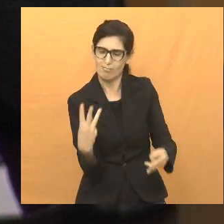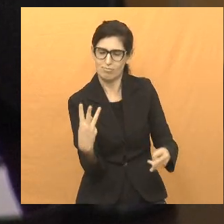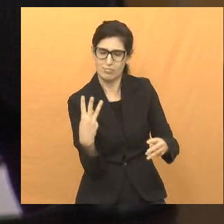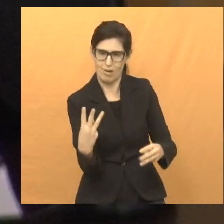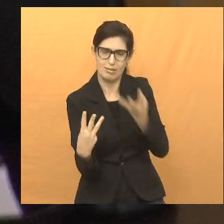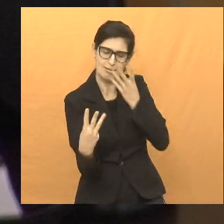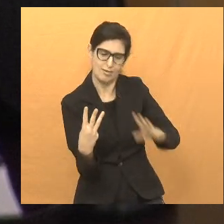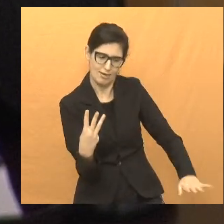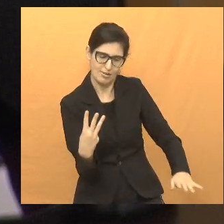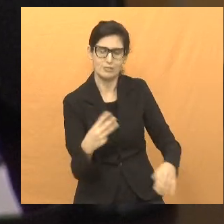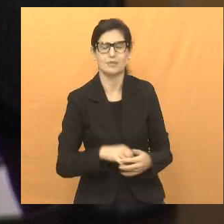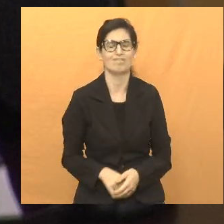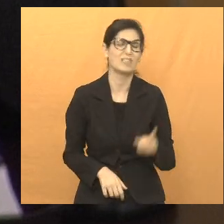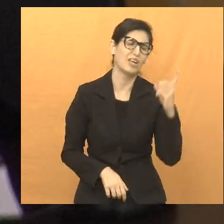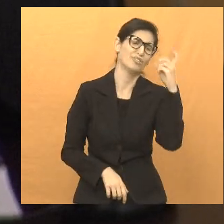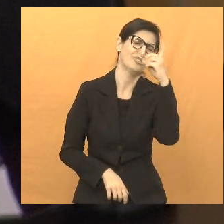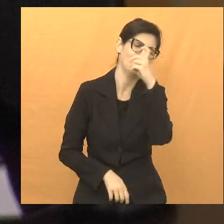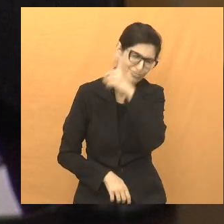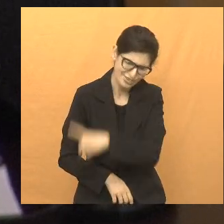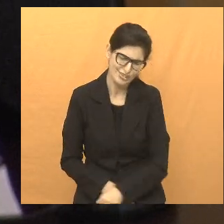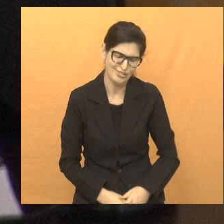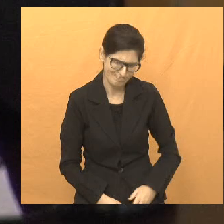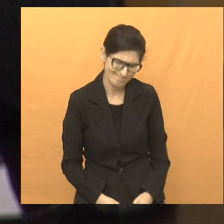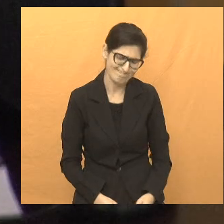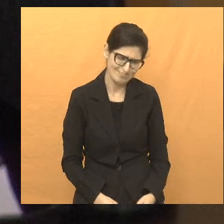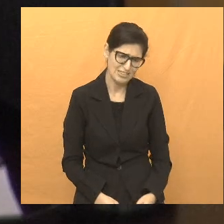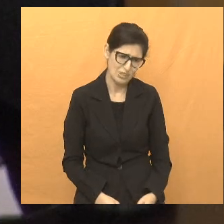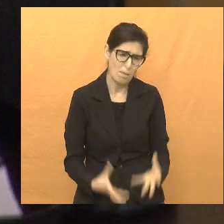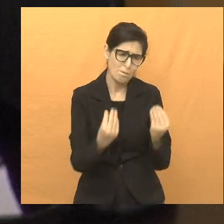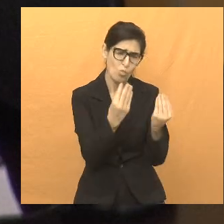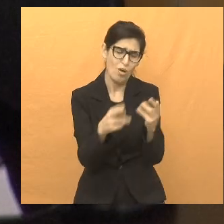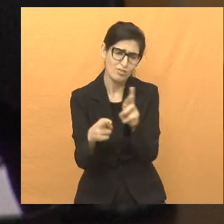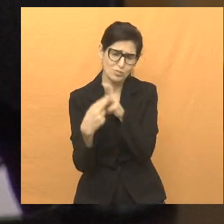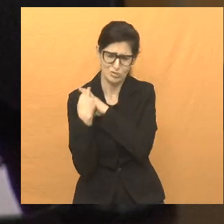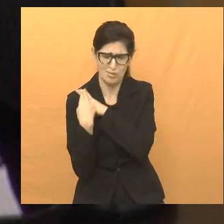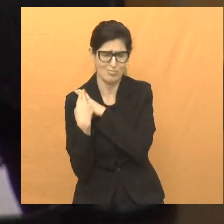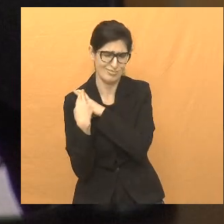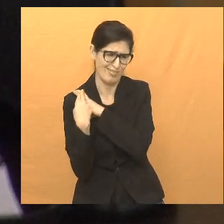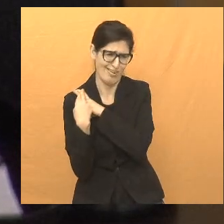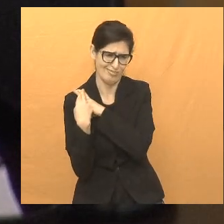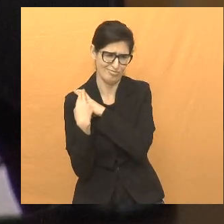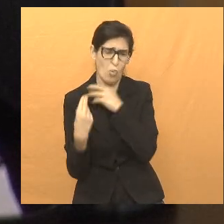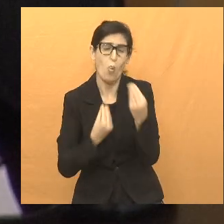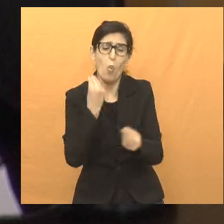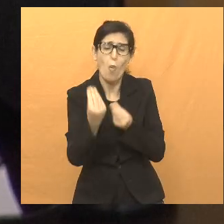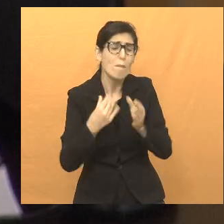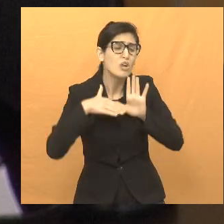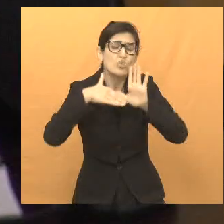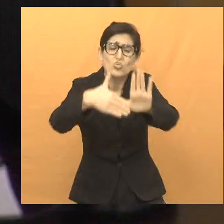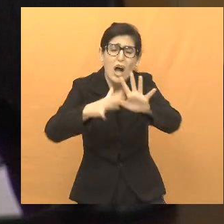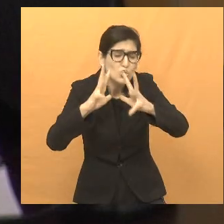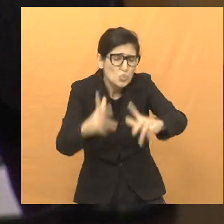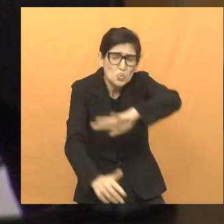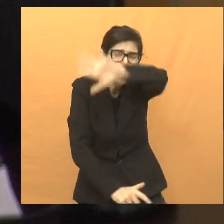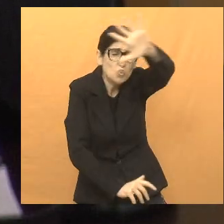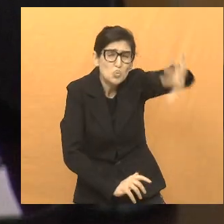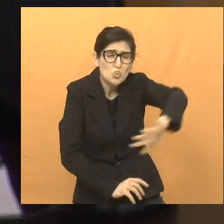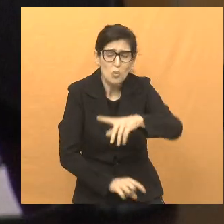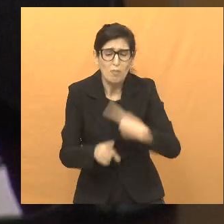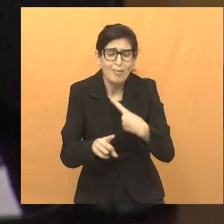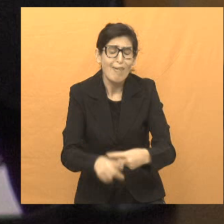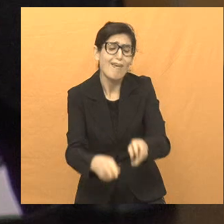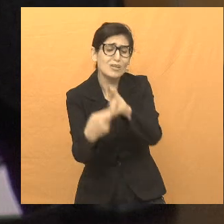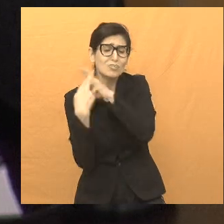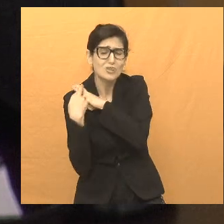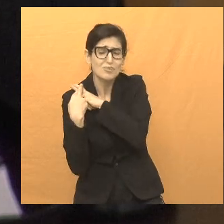sozinho com uma coisa que não já chega às nossas responsabilidades, né? Que são muitas. por coisas que o Estado não se compromete. A gente